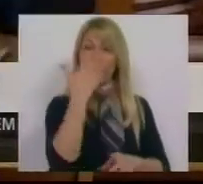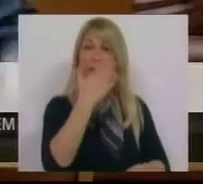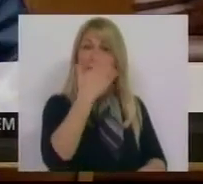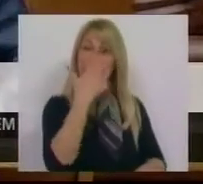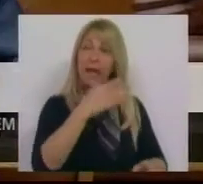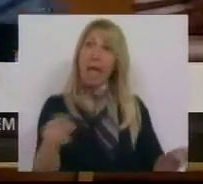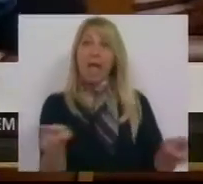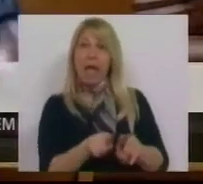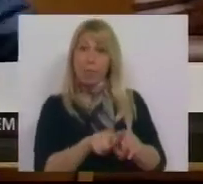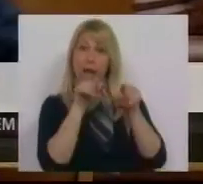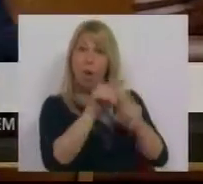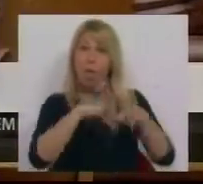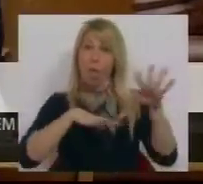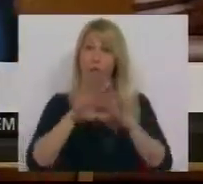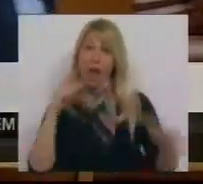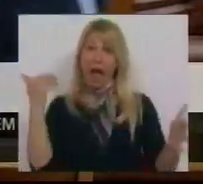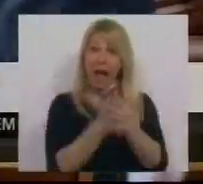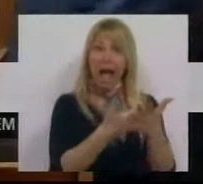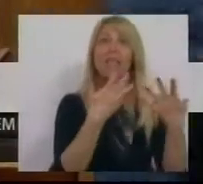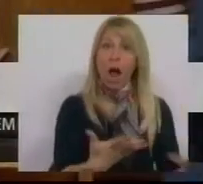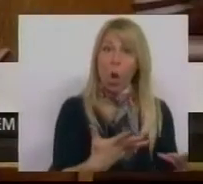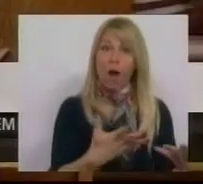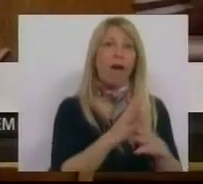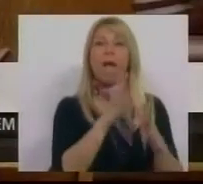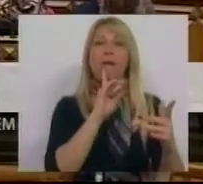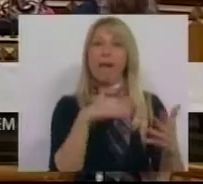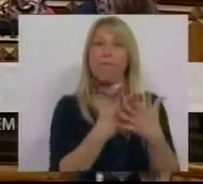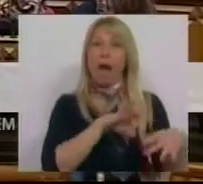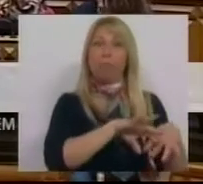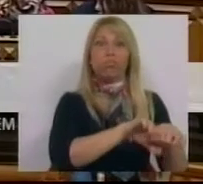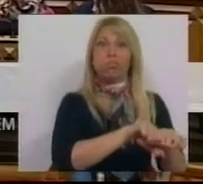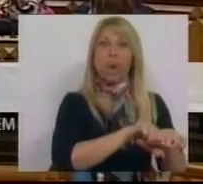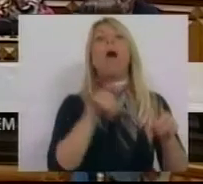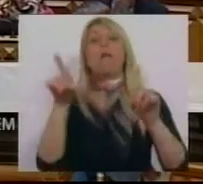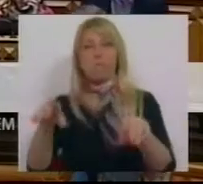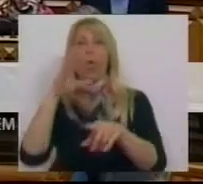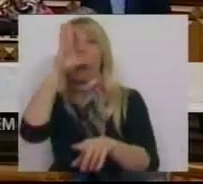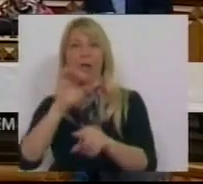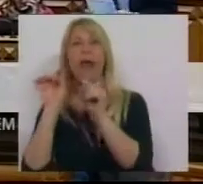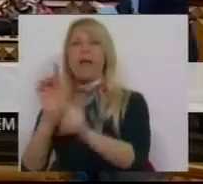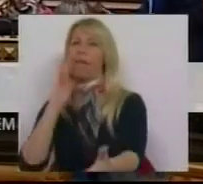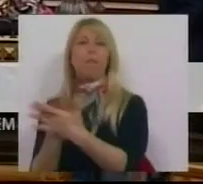doença, com este Governo pode morrer da cura. Obrigado.